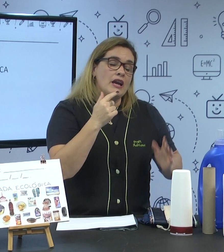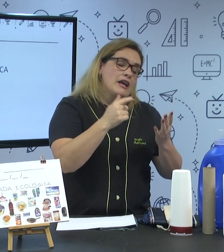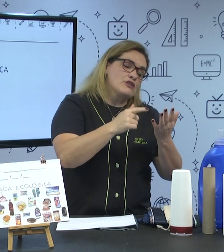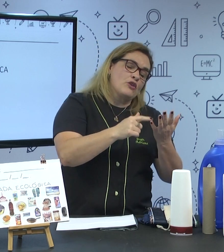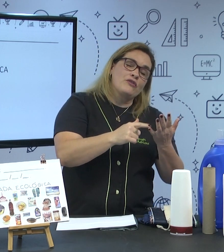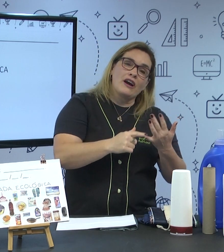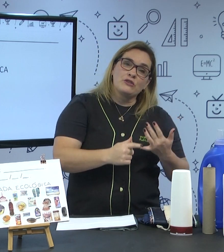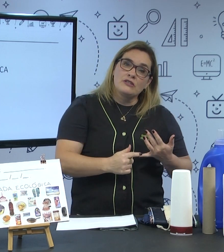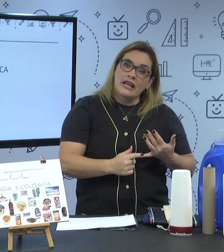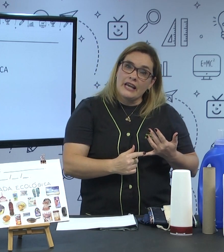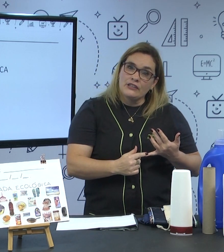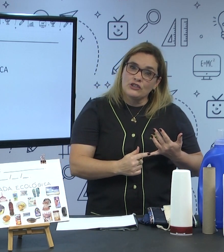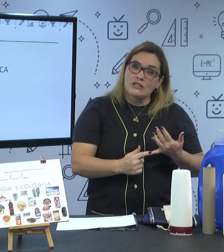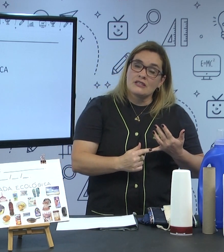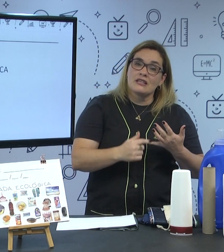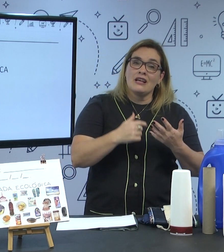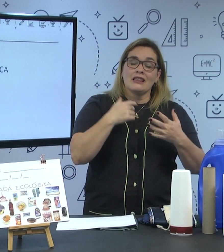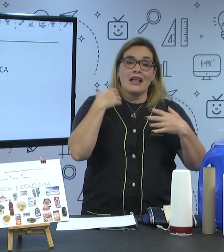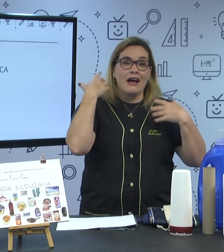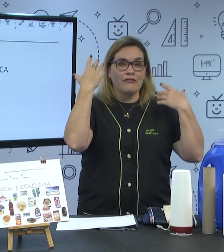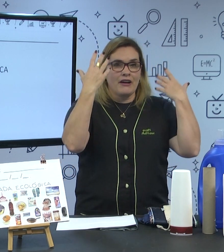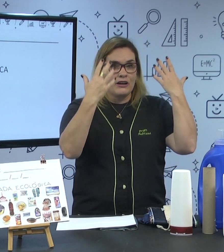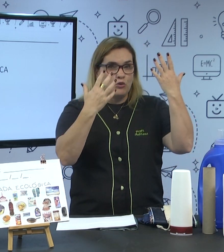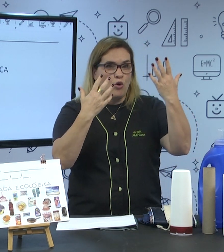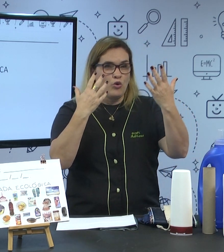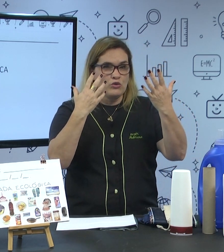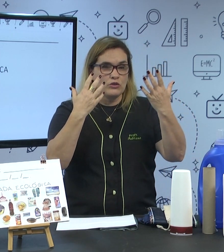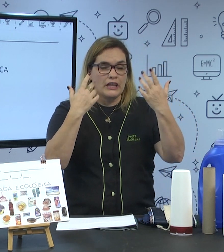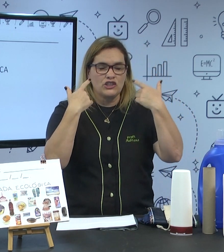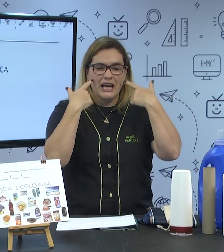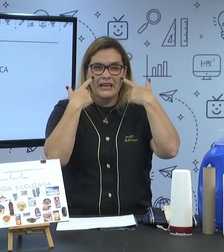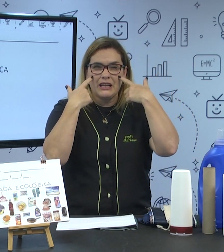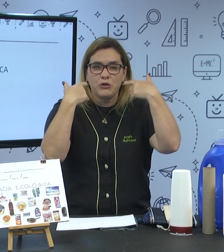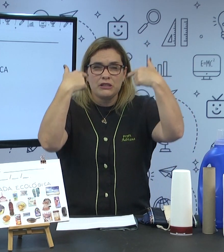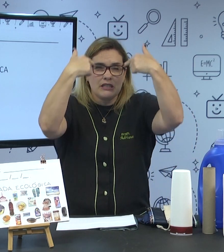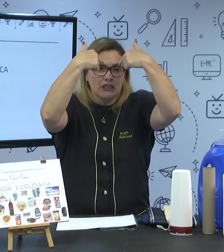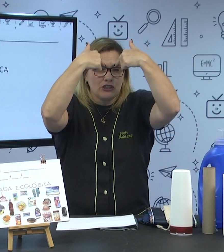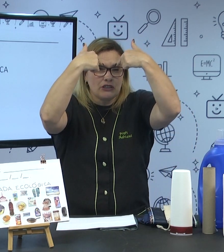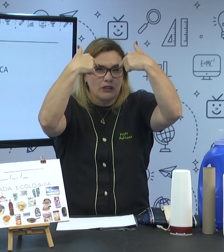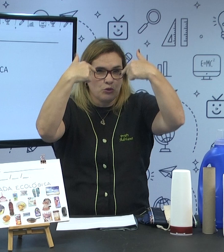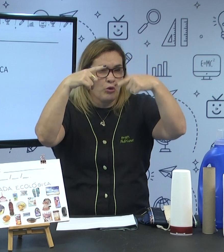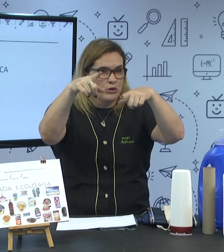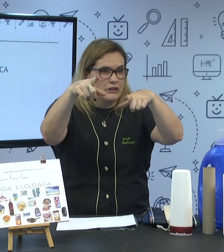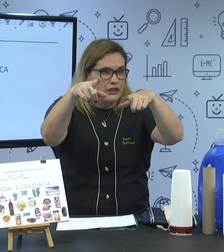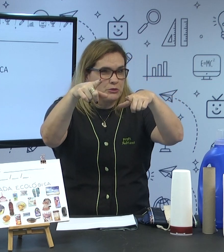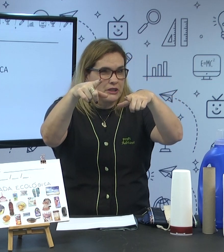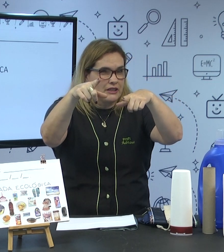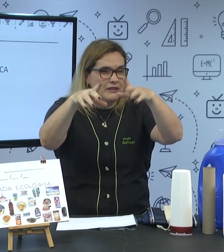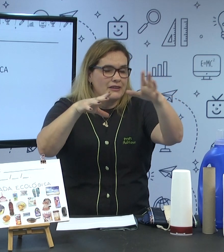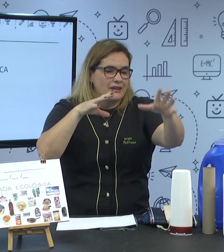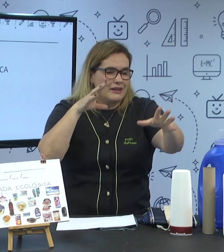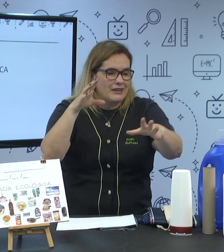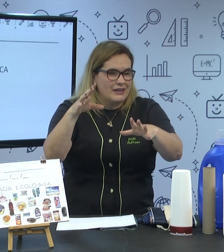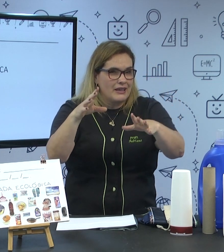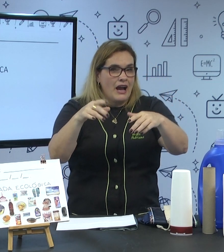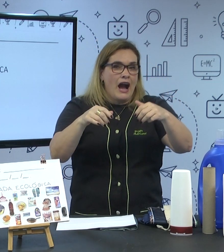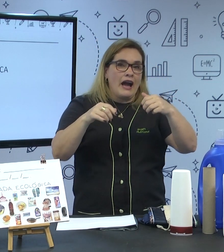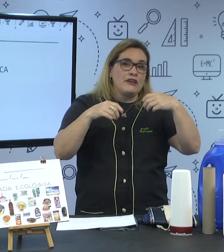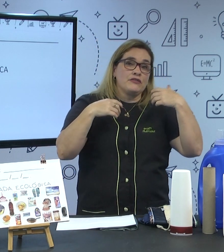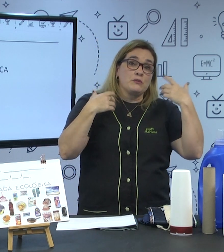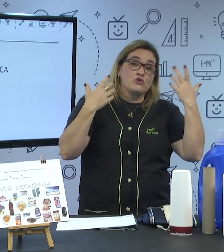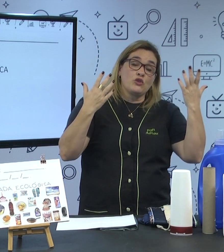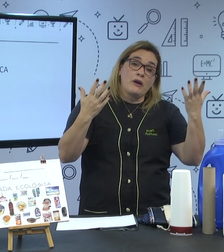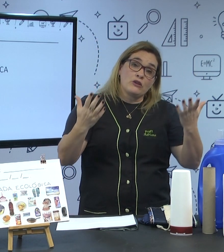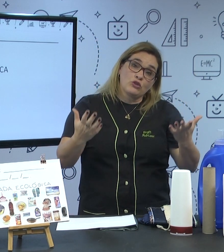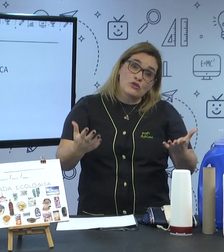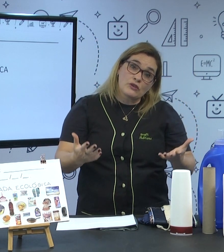vão escovar os dentes, lavar o rosto, né? Tirar aquela coisinha que a gente tem no olho, né? De manhã. É.